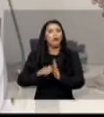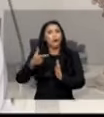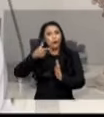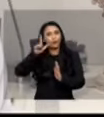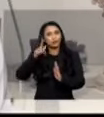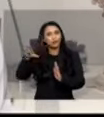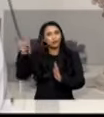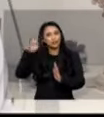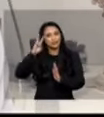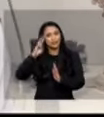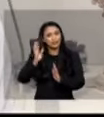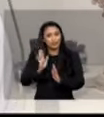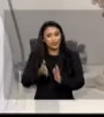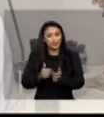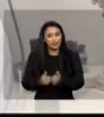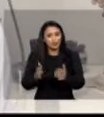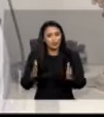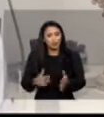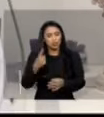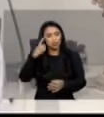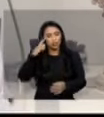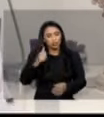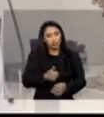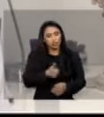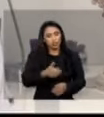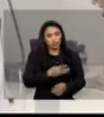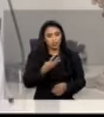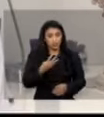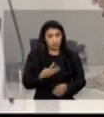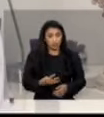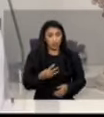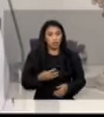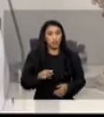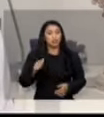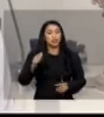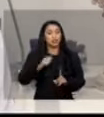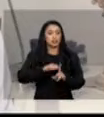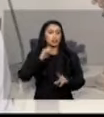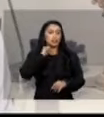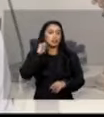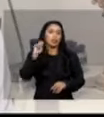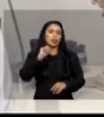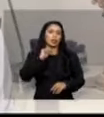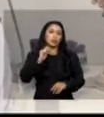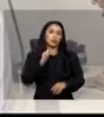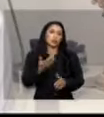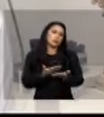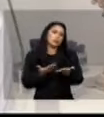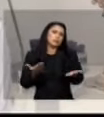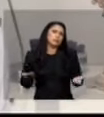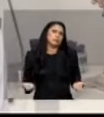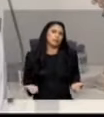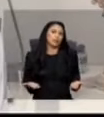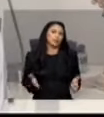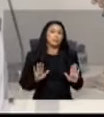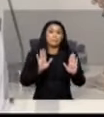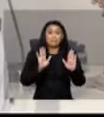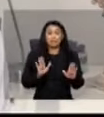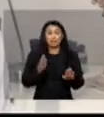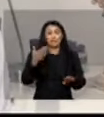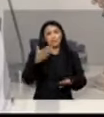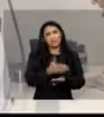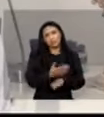terça-feira, no dia 13 de abril. Então, teria havido, de uma certa forma, a perda do objeto. Mas ficou vencido de